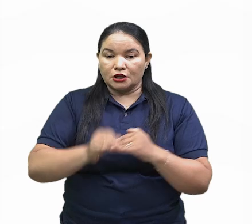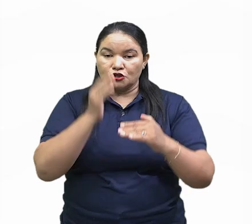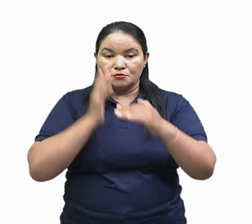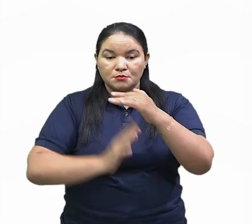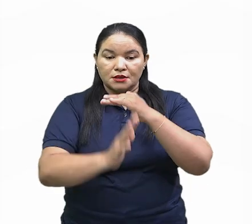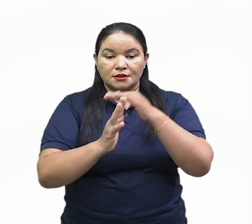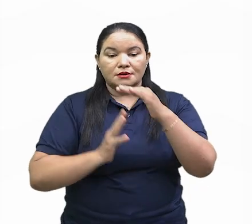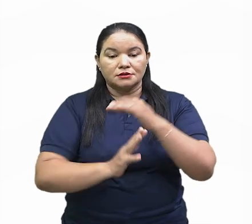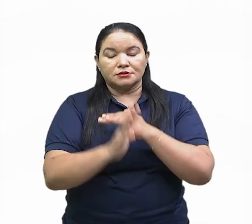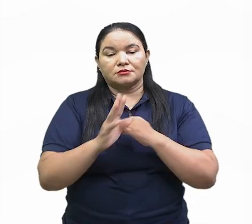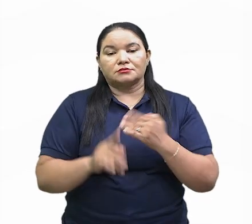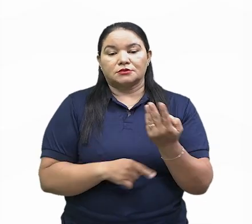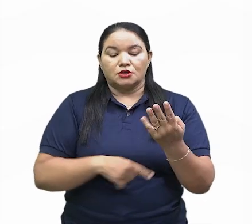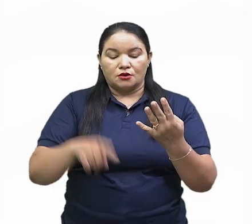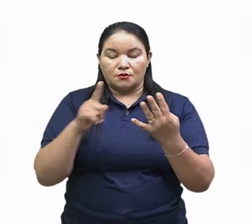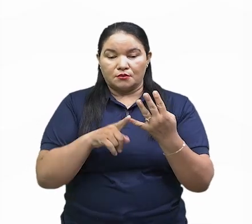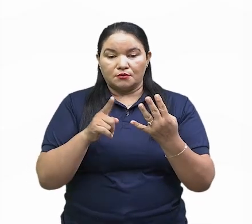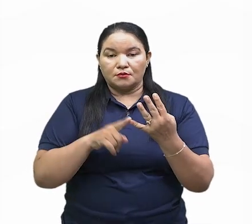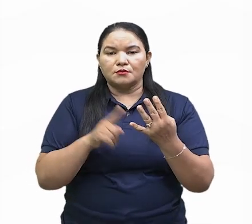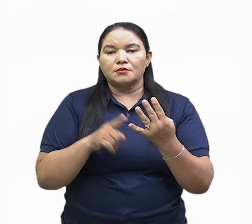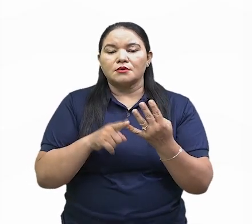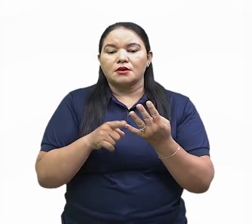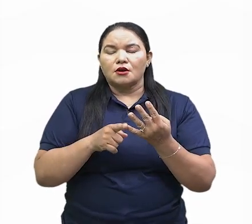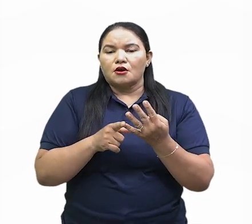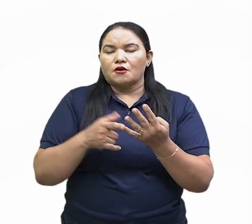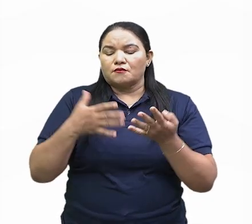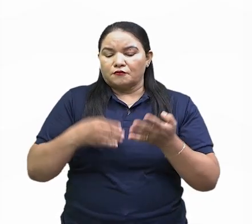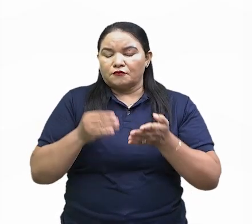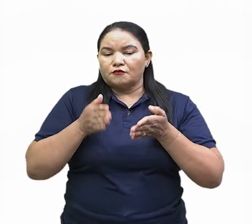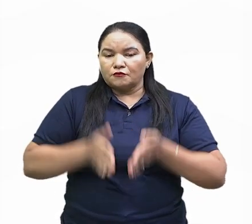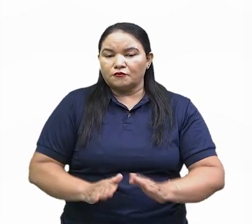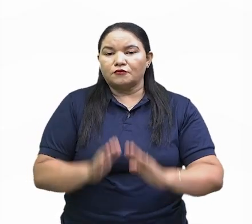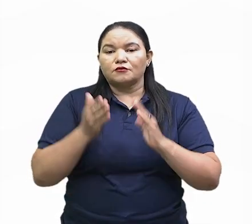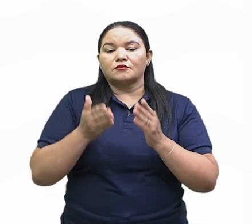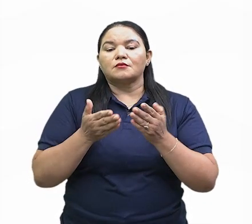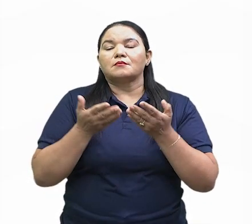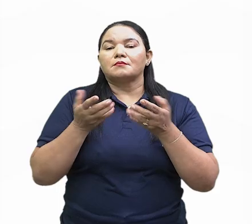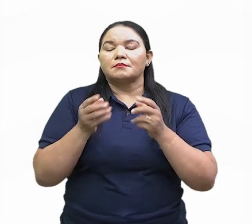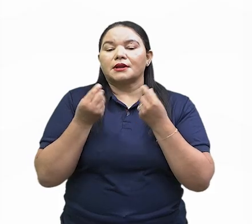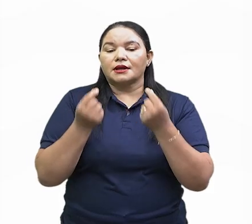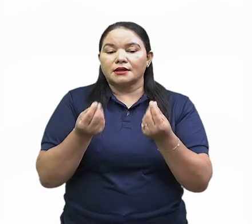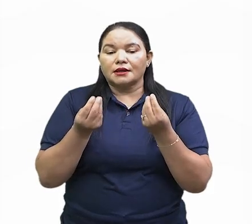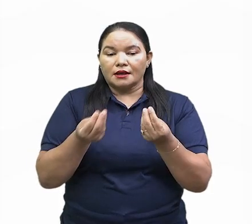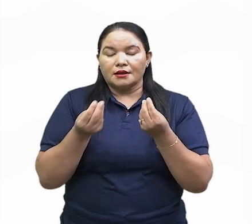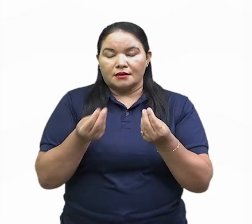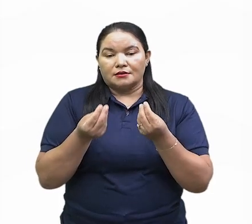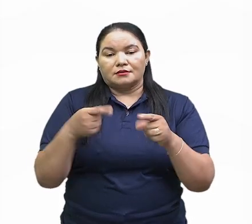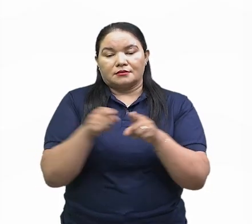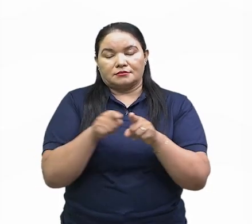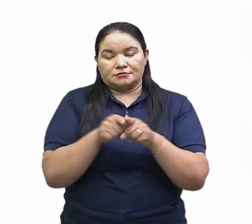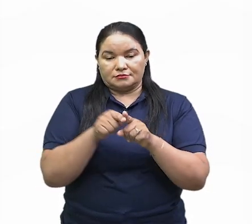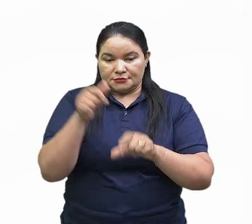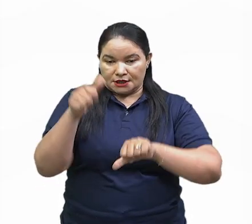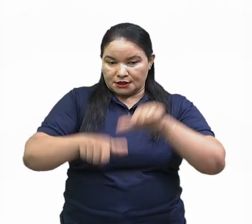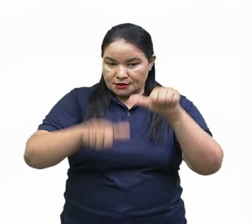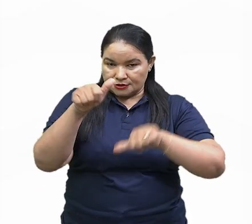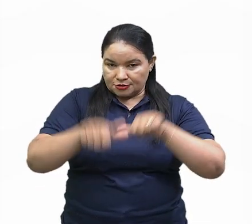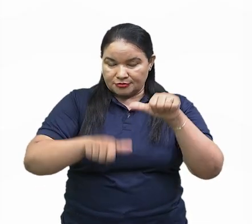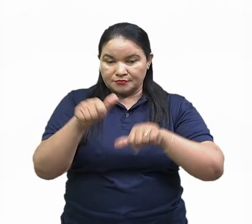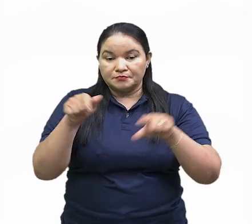a taxa de fecundidade. Tudo isso para o quê? Para analisar